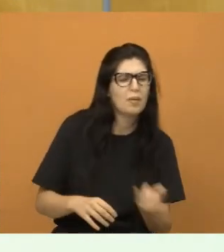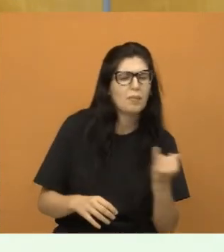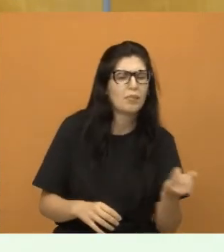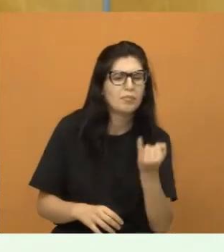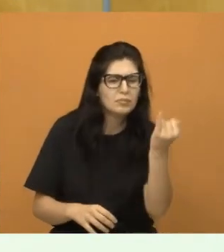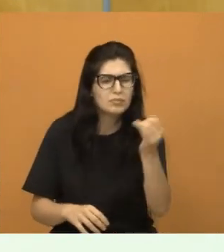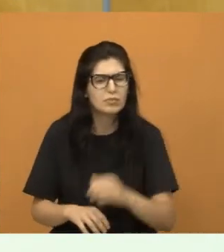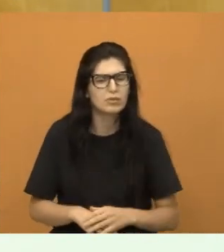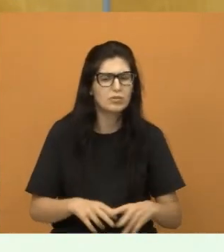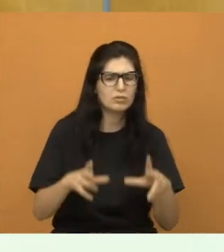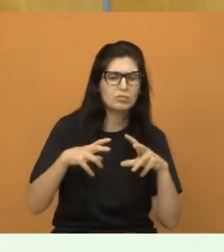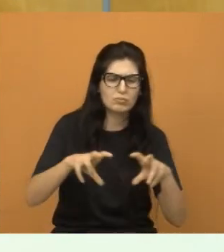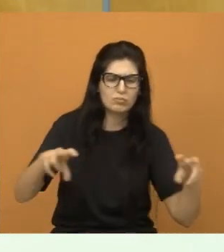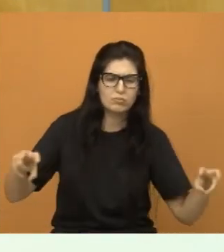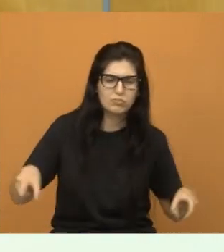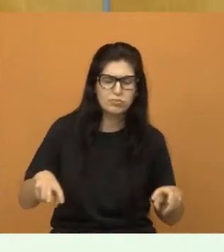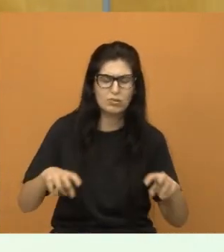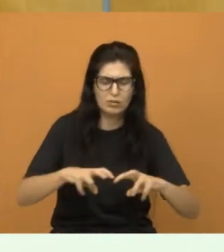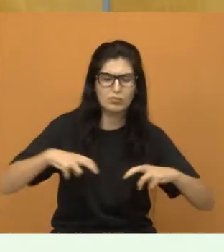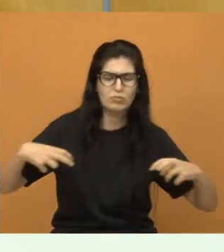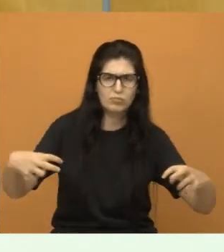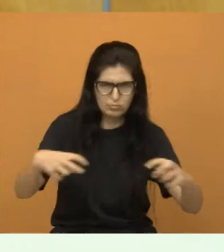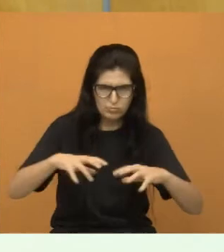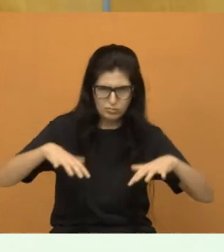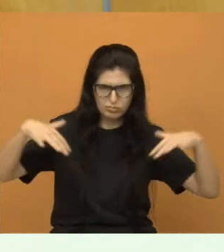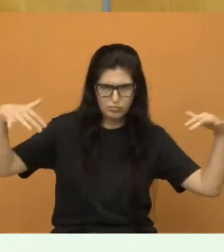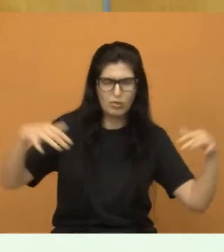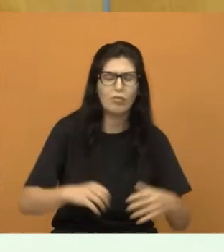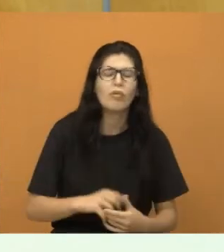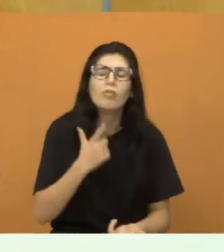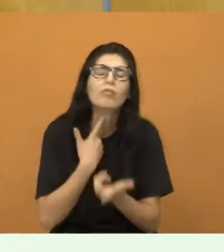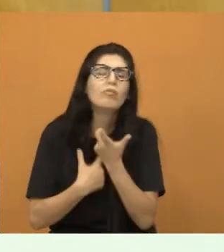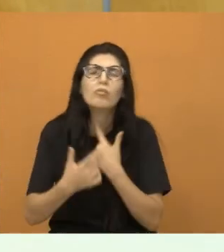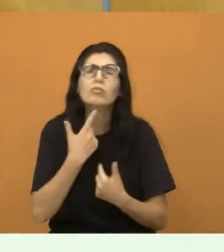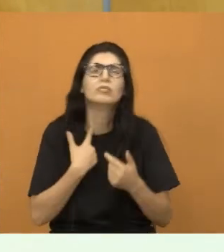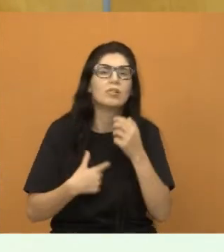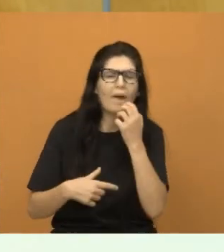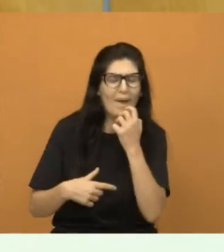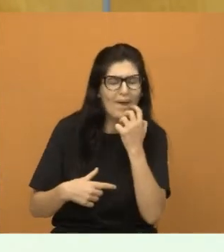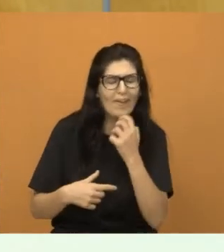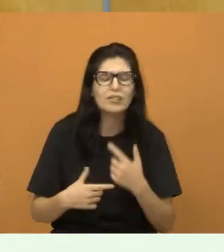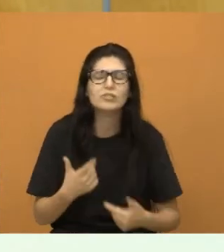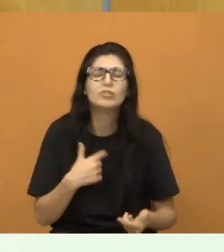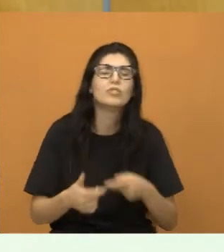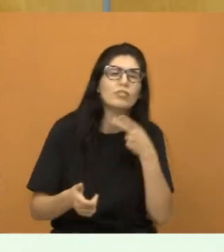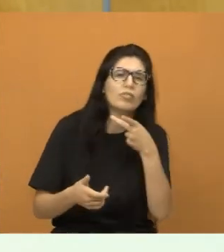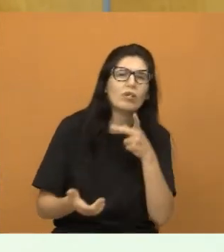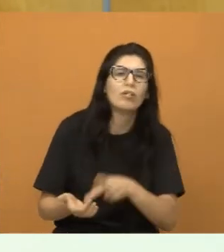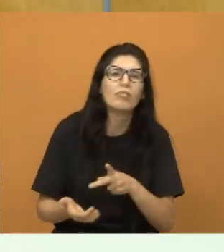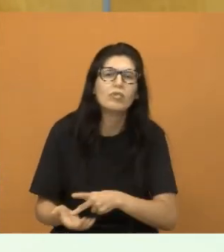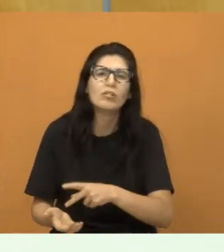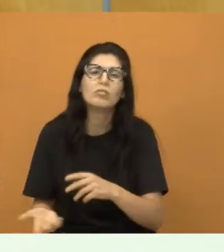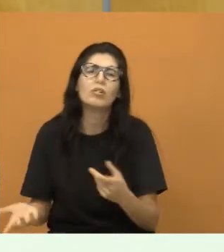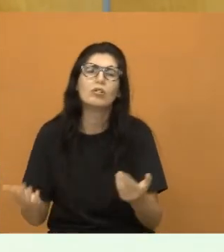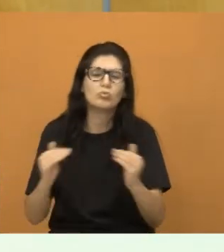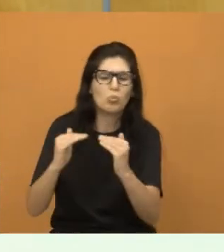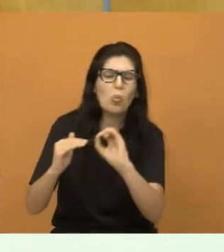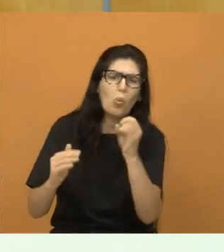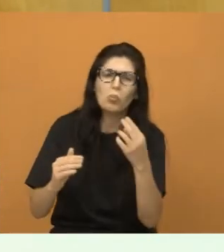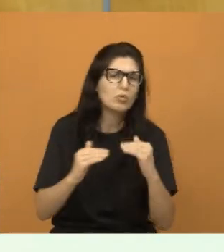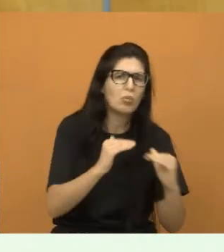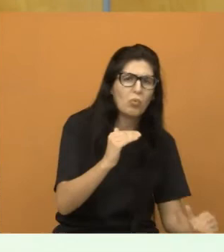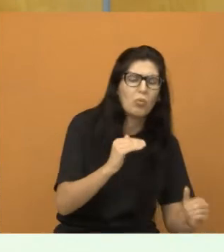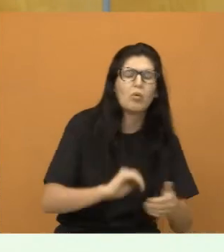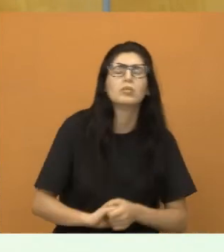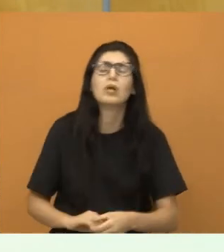qual o plenário manifesta sua vontade deliberativa. A matéria estará em votação a partir do momento em que a